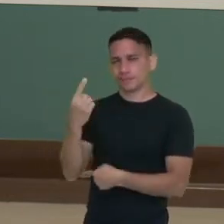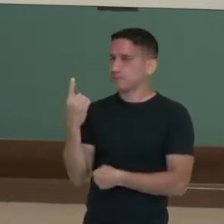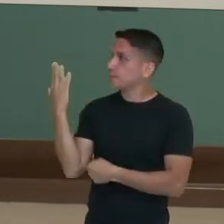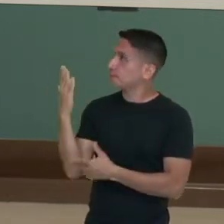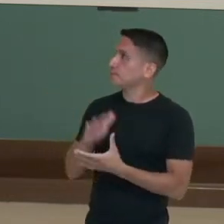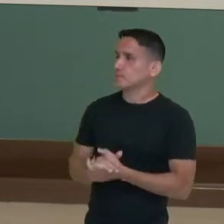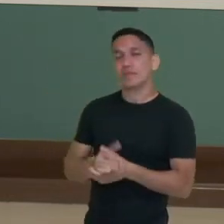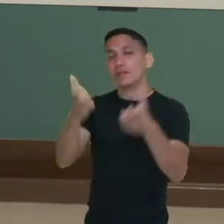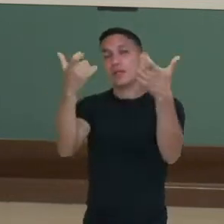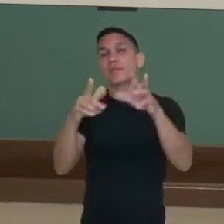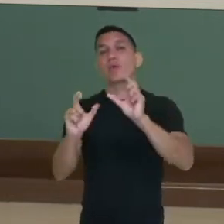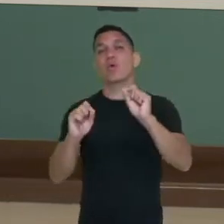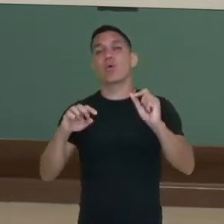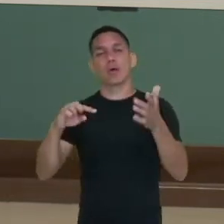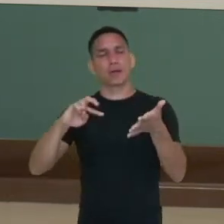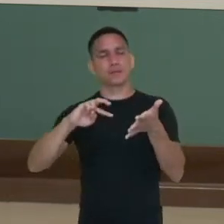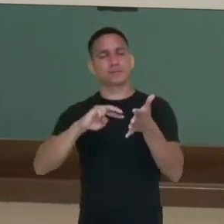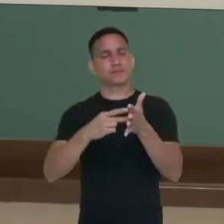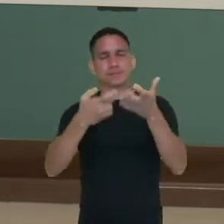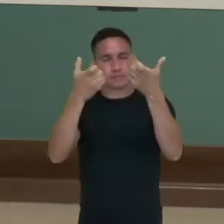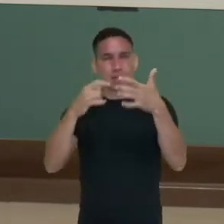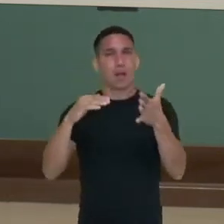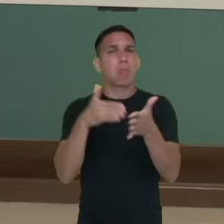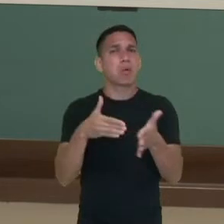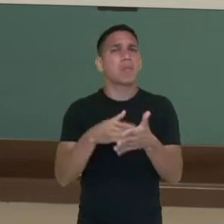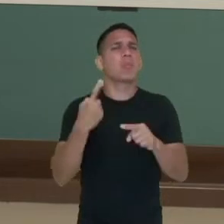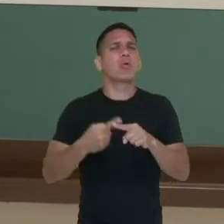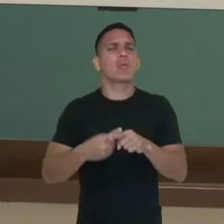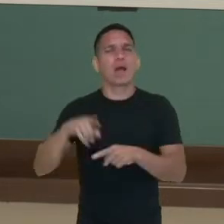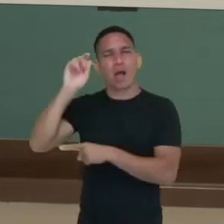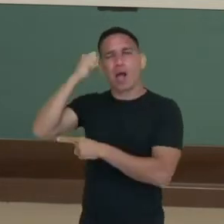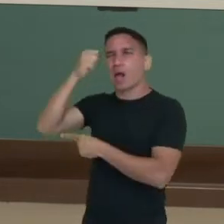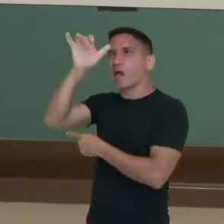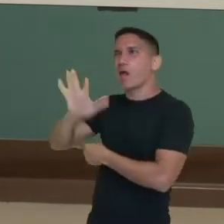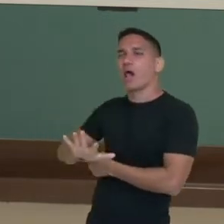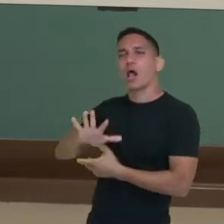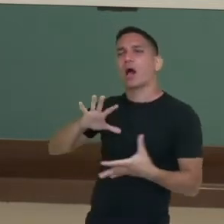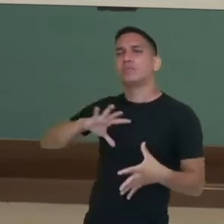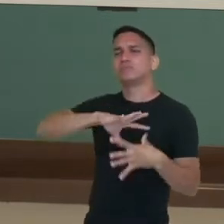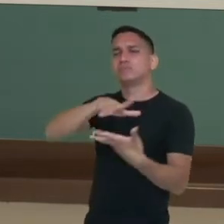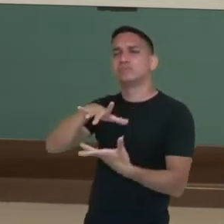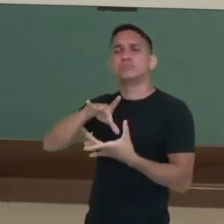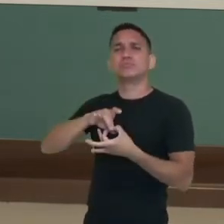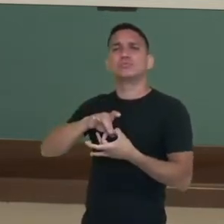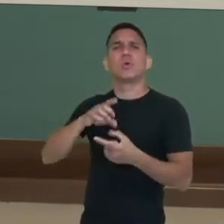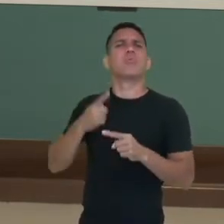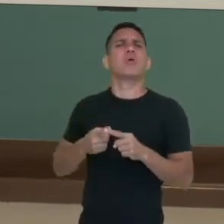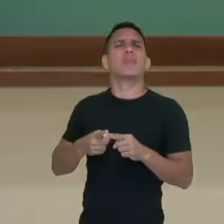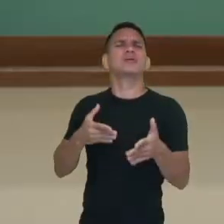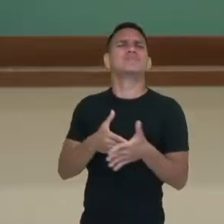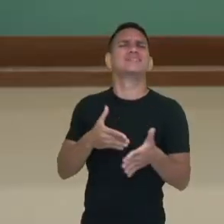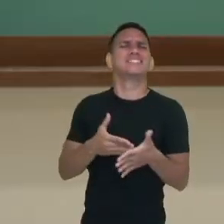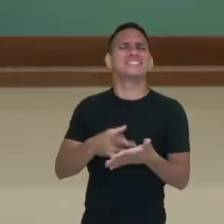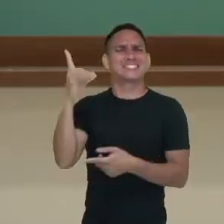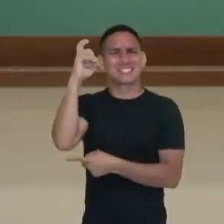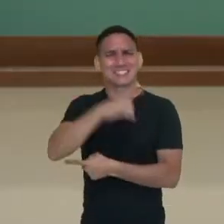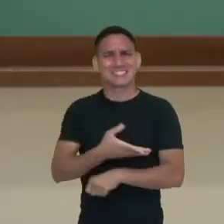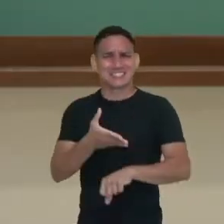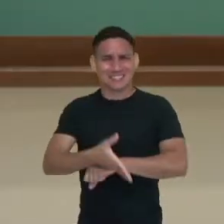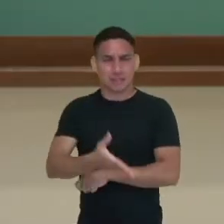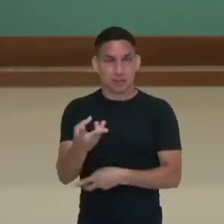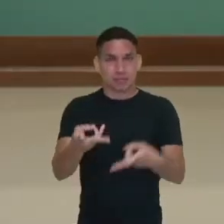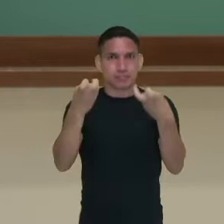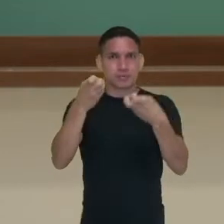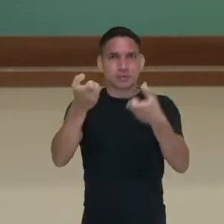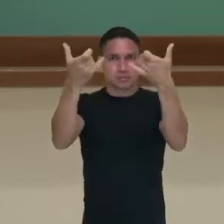explique o que impede a África de participar mais ativamente da globalização da economia. Então você viu aqui então que o professor